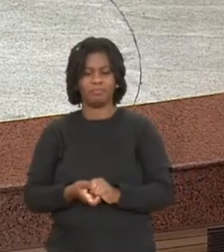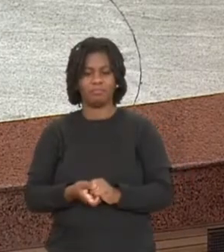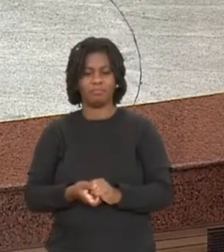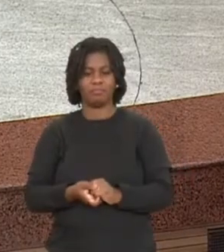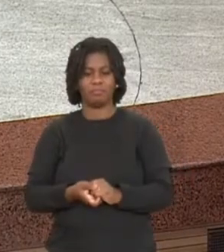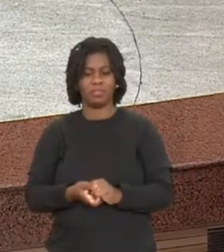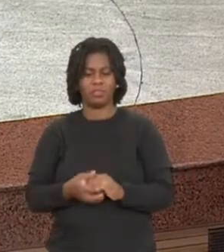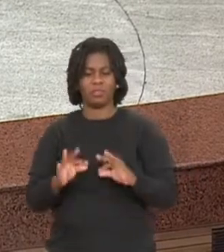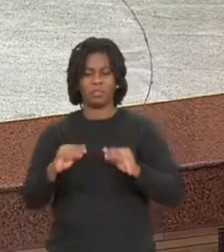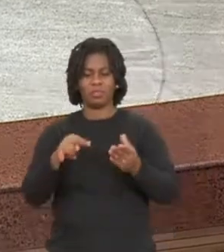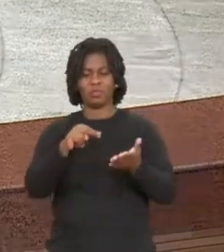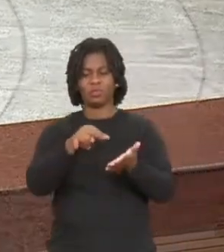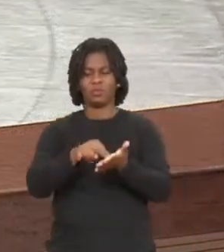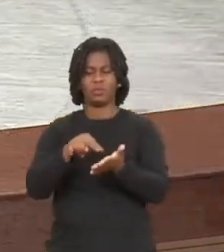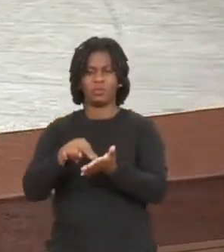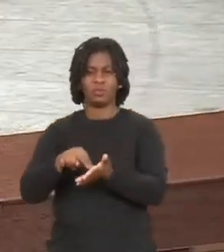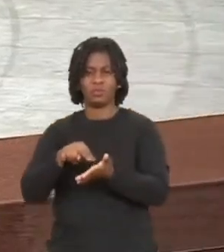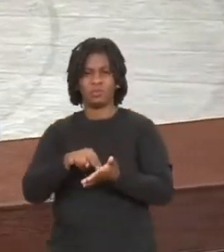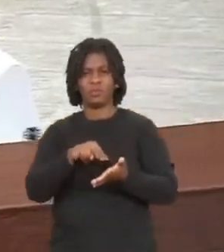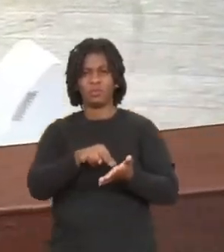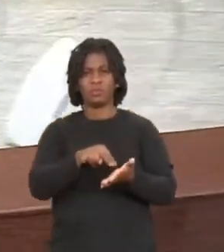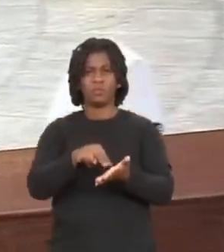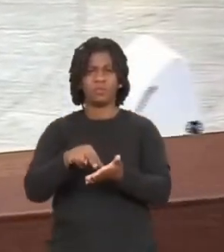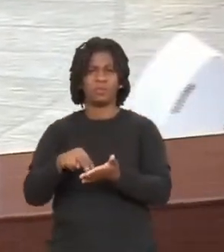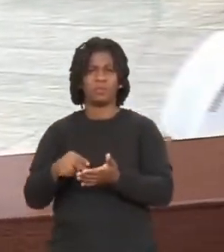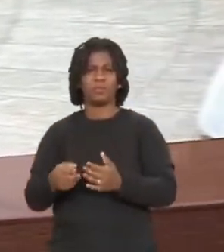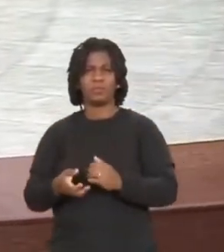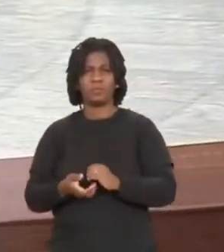Fique em pé no seu lugar.